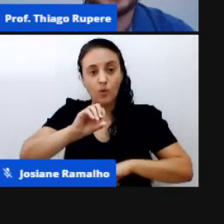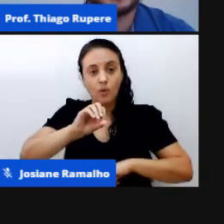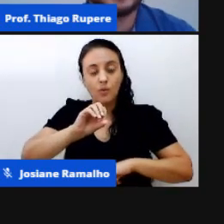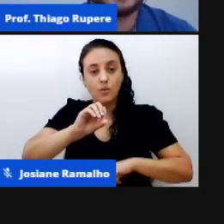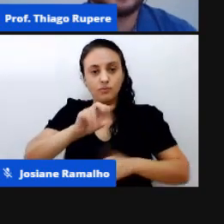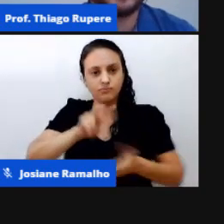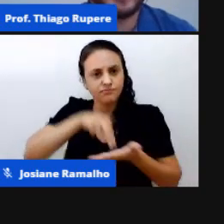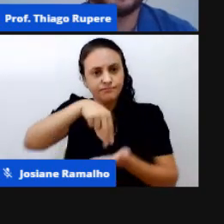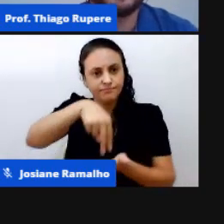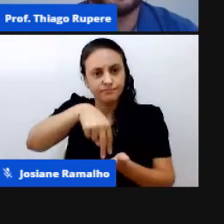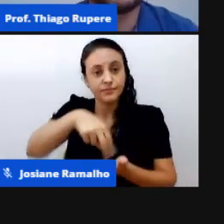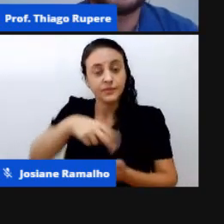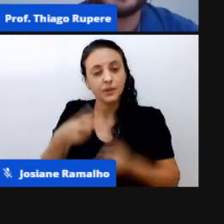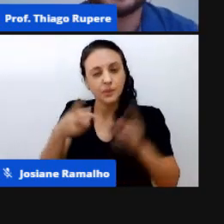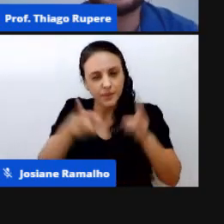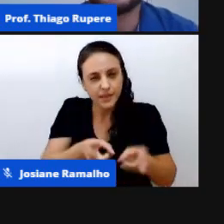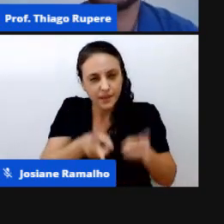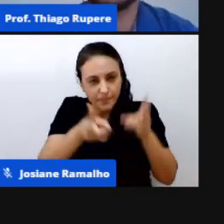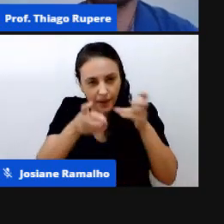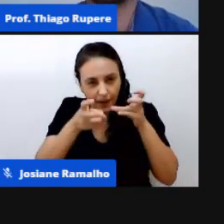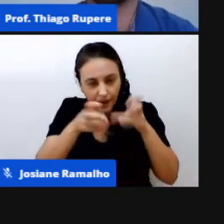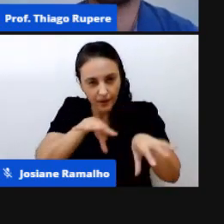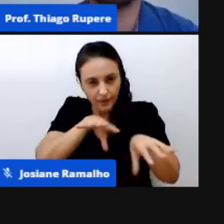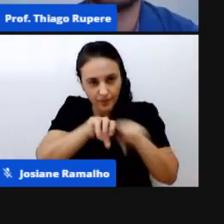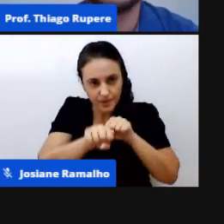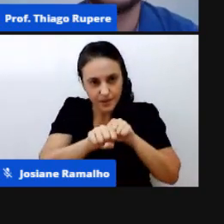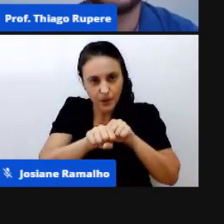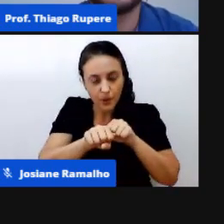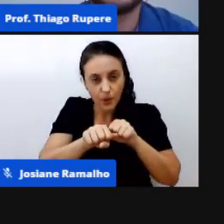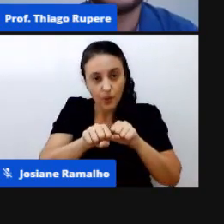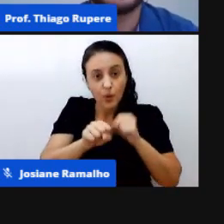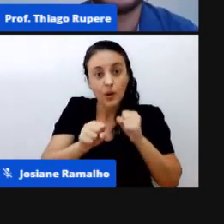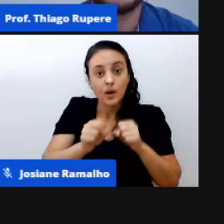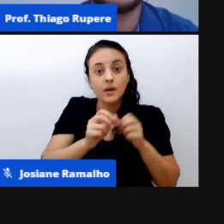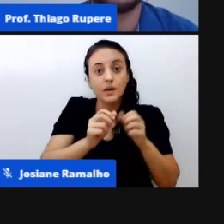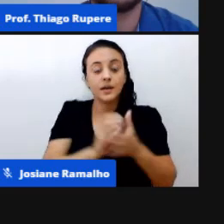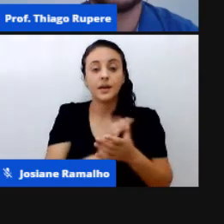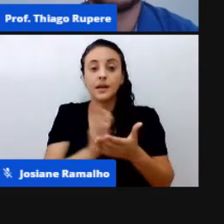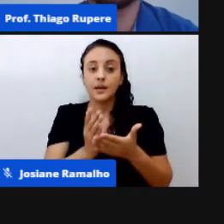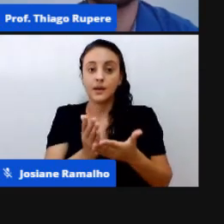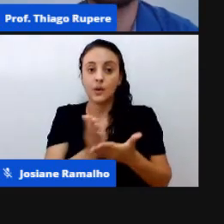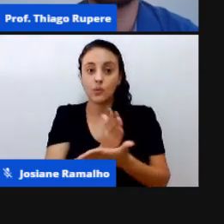formação que o aluno tem esse protagonismo